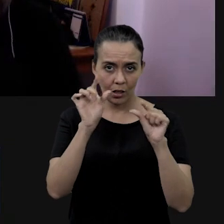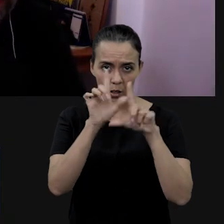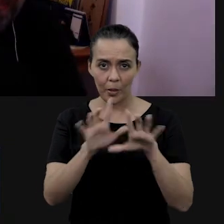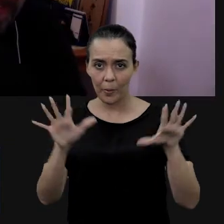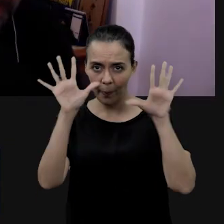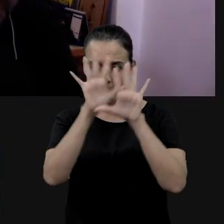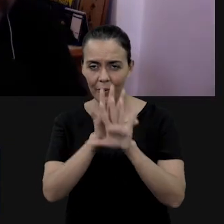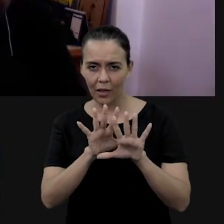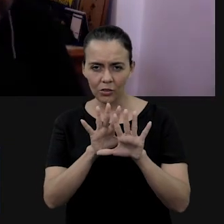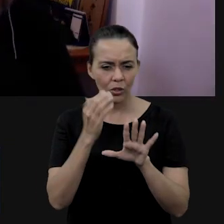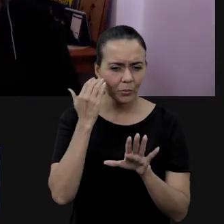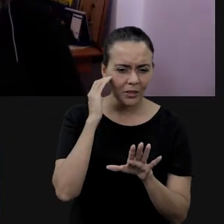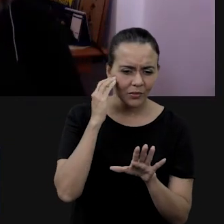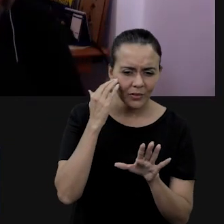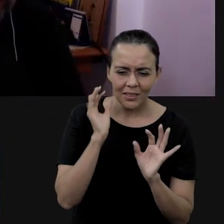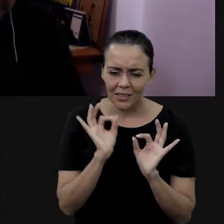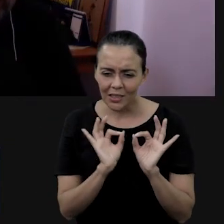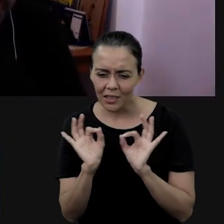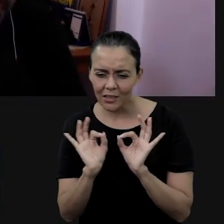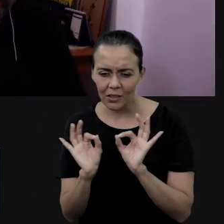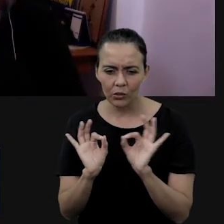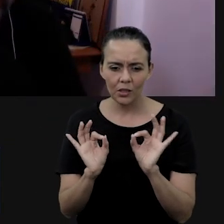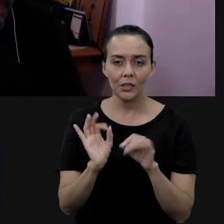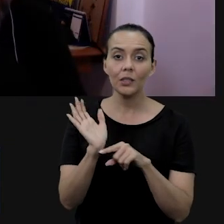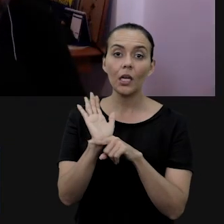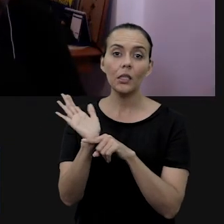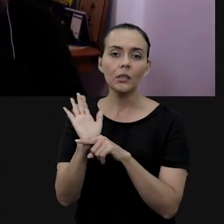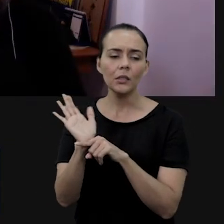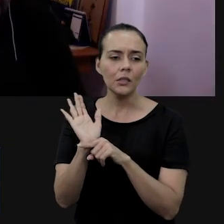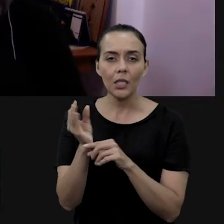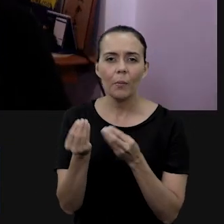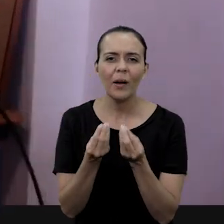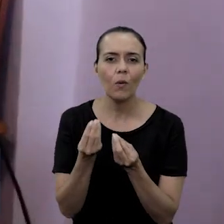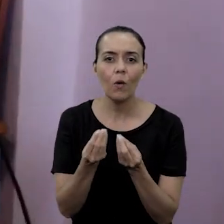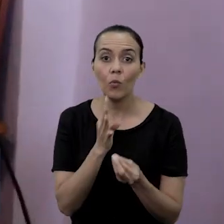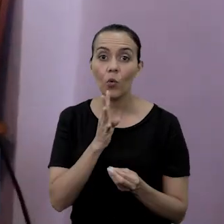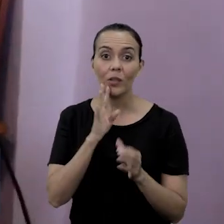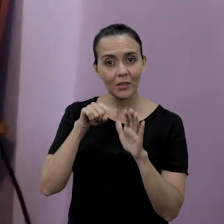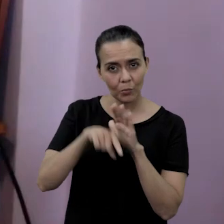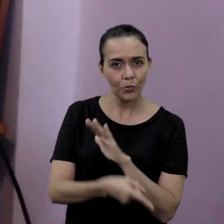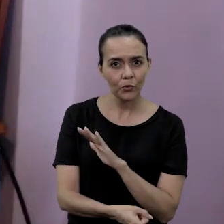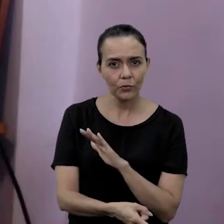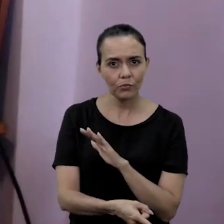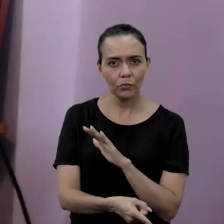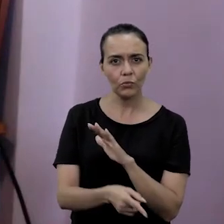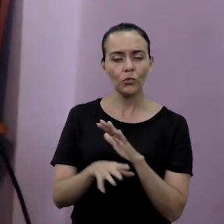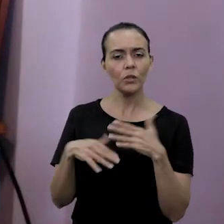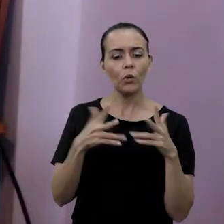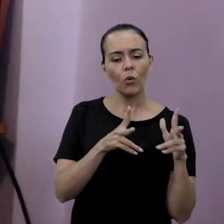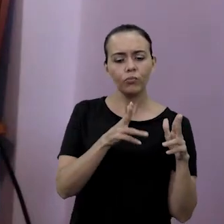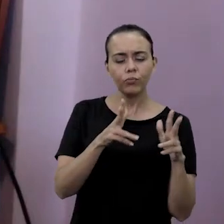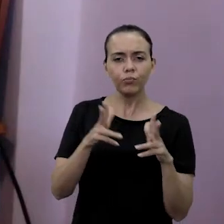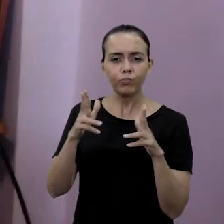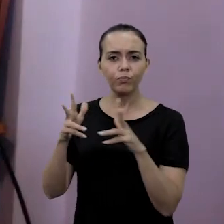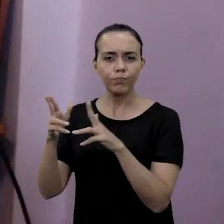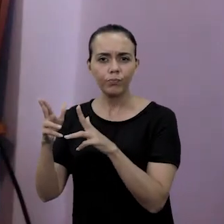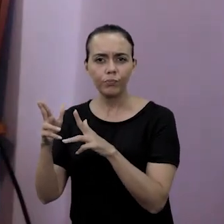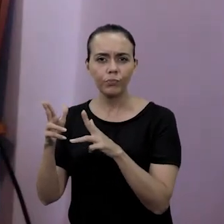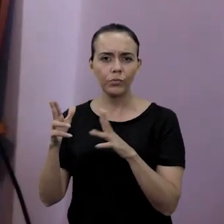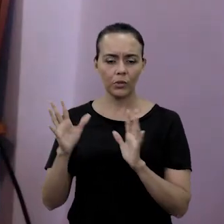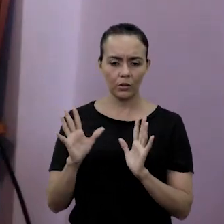caminho para entender a gramática da narrativa do cinema, né? Então, a edição foi um jeito prático